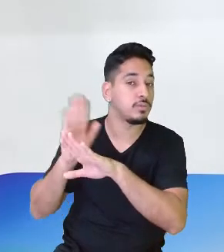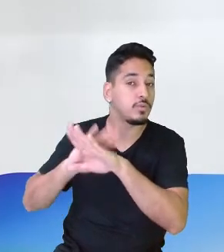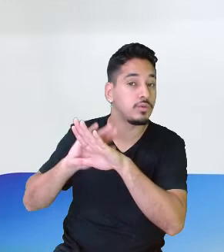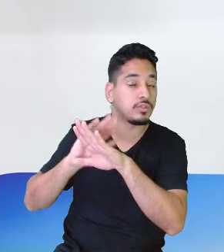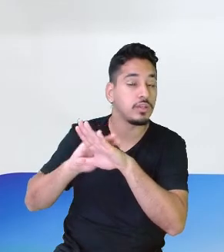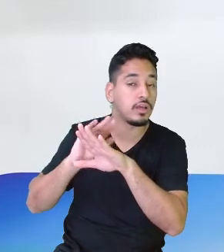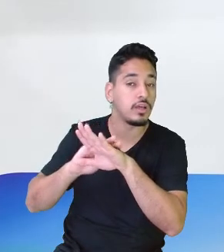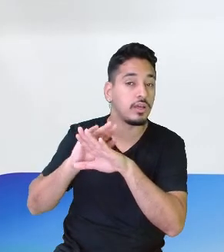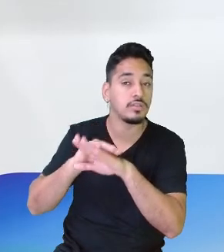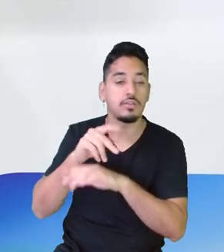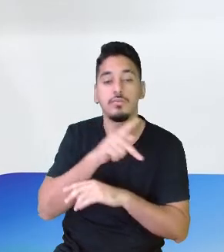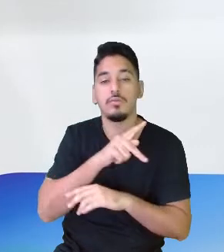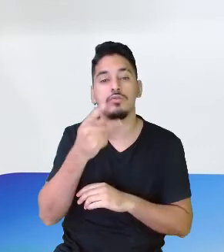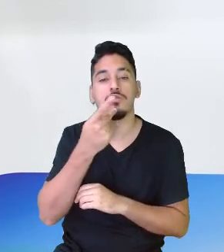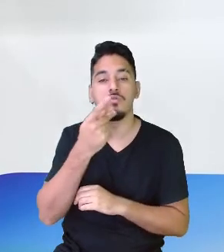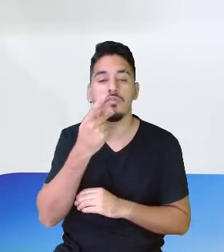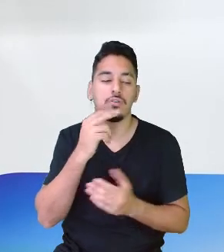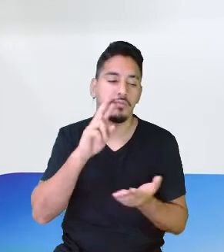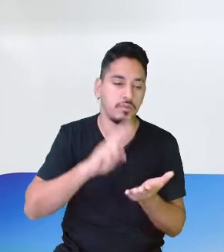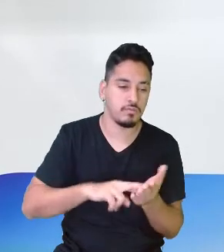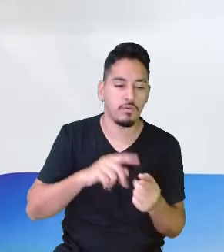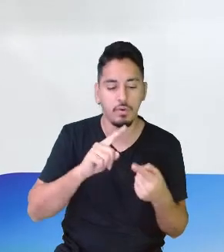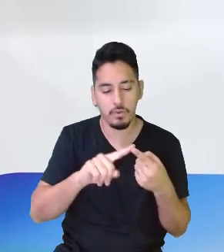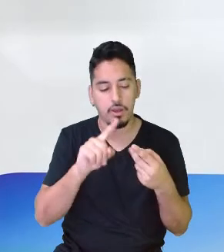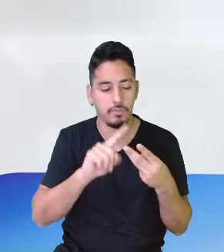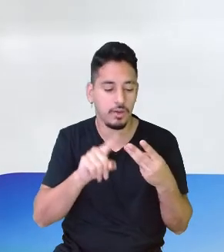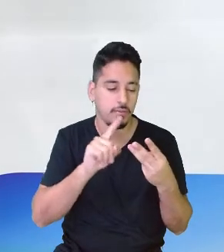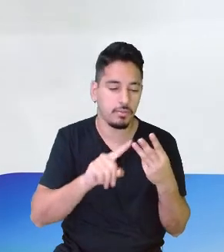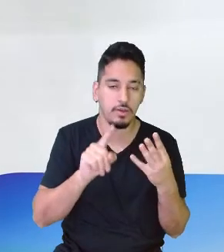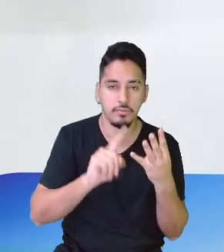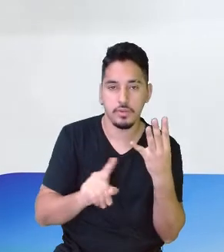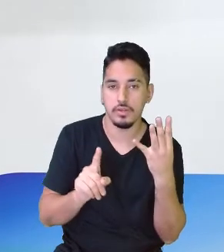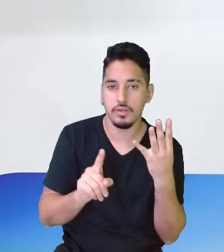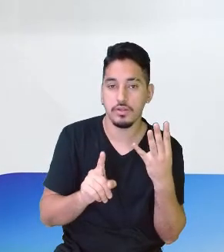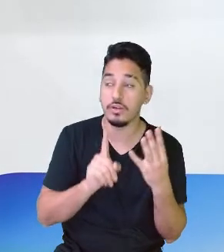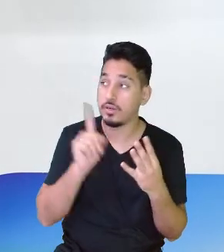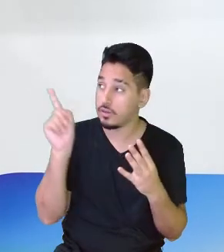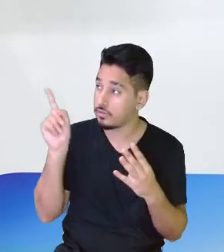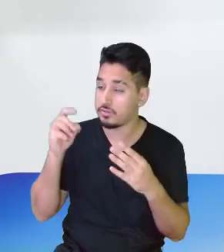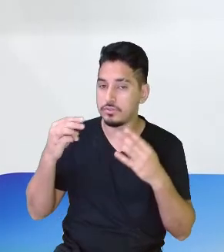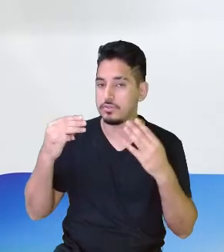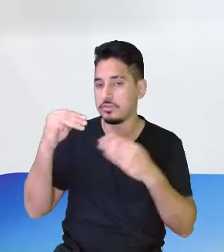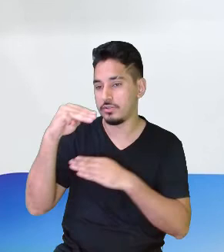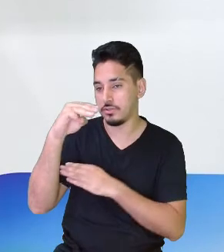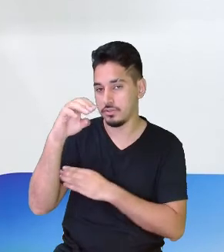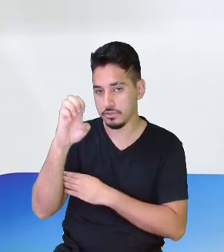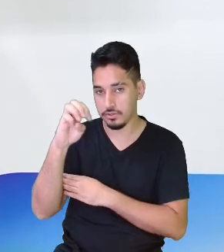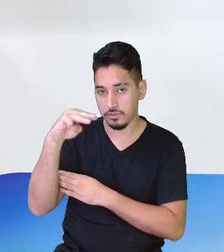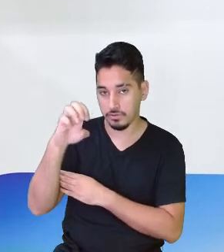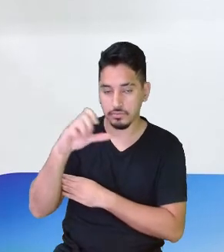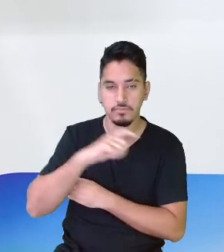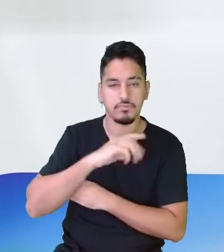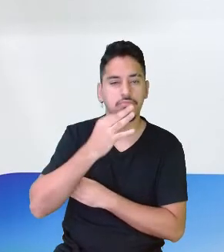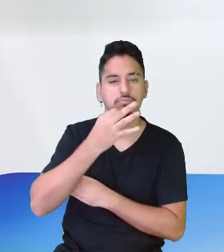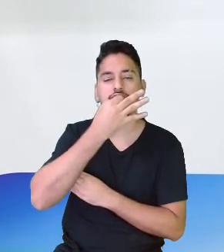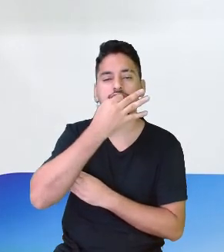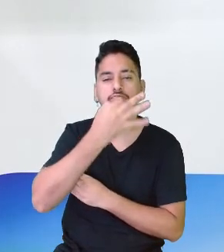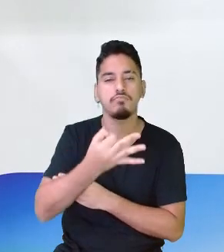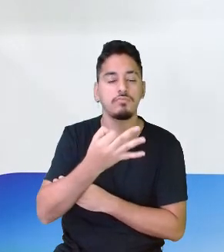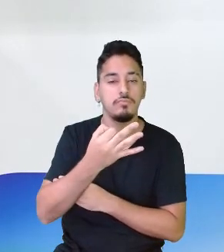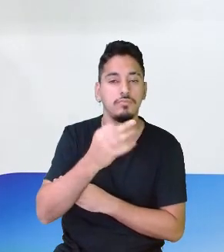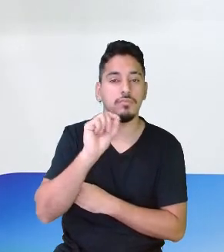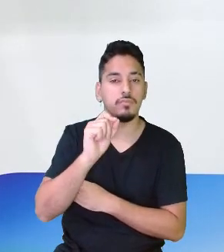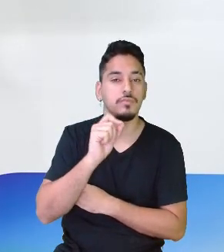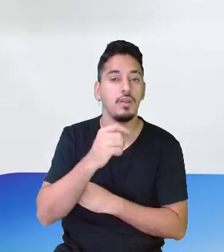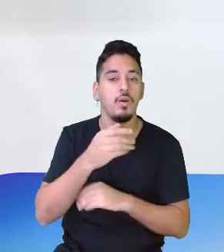ações que a professora reprova. Então, esse meme aqui, ele possui o quê? Um aspecto crítico. Um aspecto crítico em relação